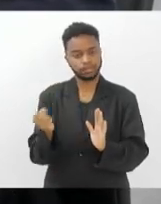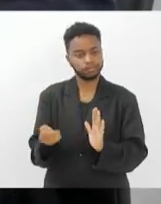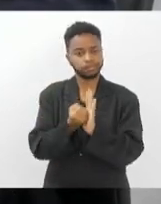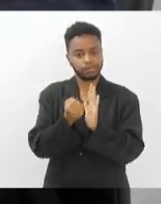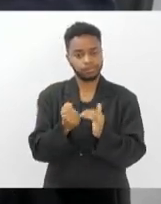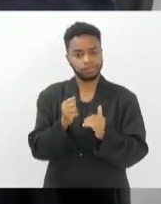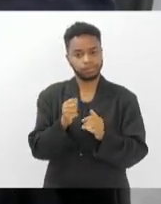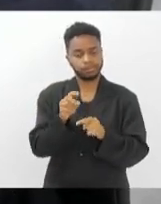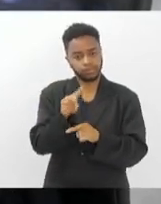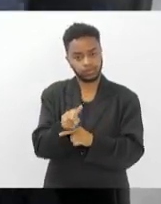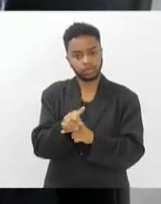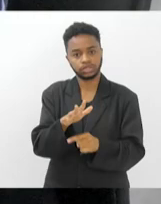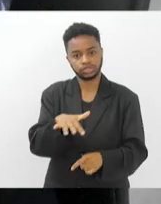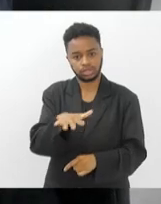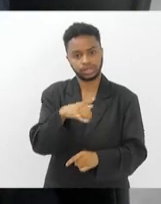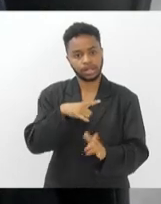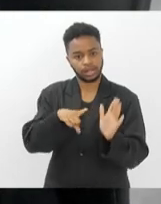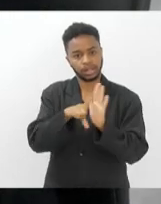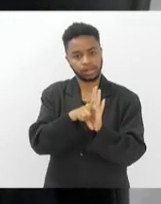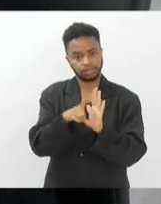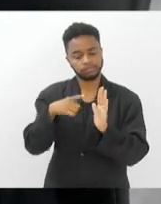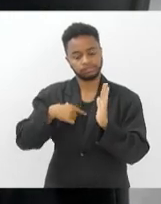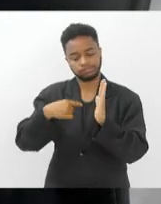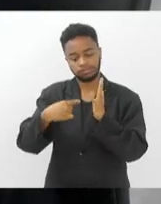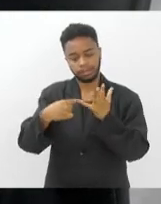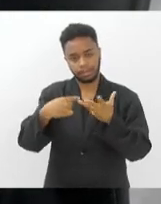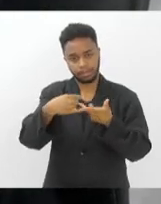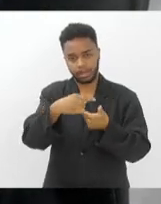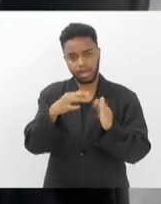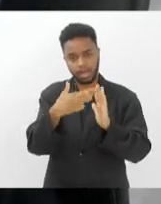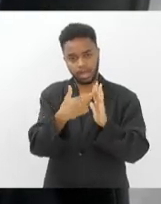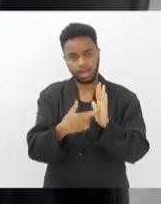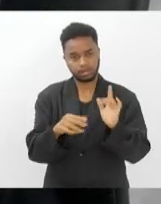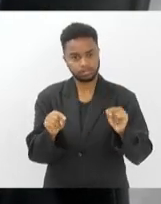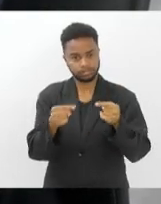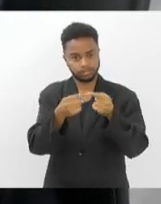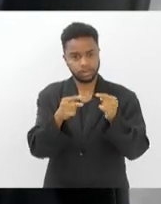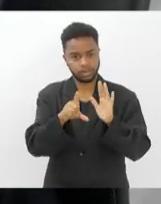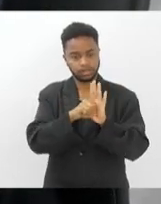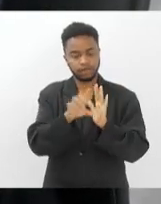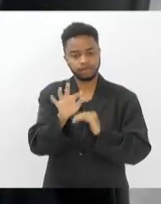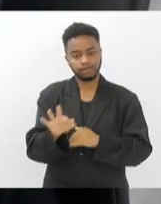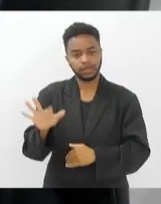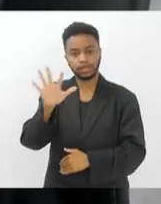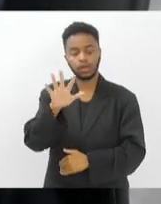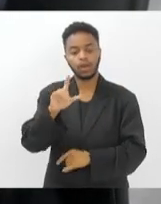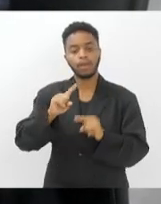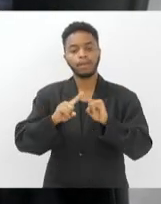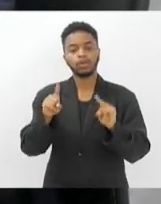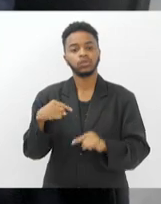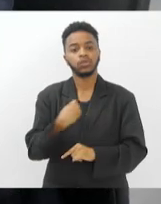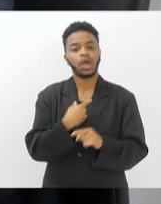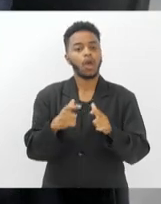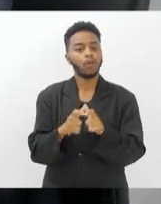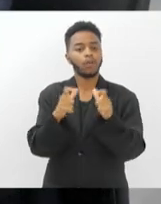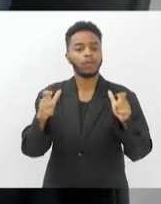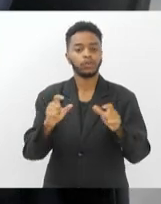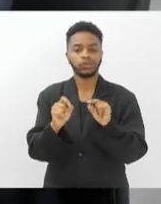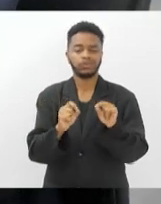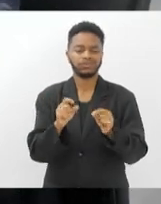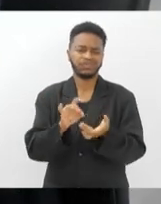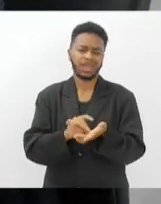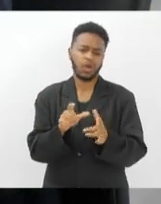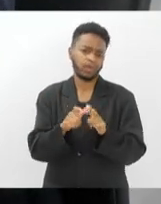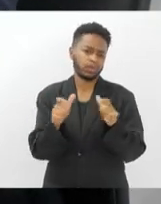lei. Então, atende os requisitos perfeitamente da lei federal. O que a gente está ampliando, na verdade, não é nem ampliar